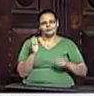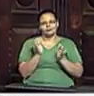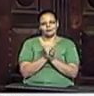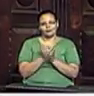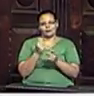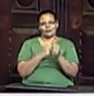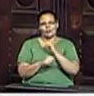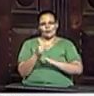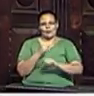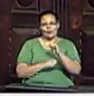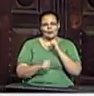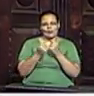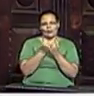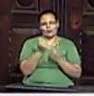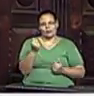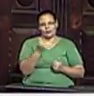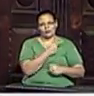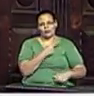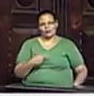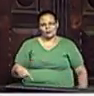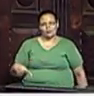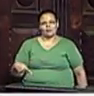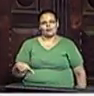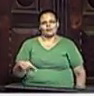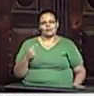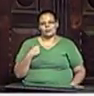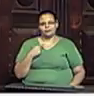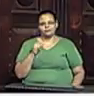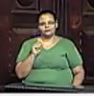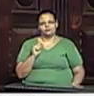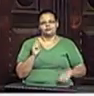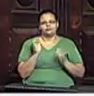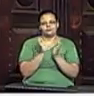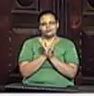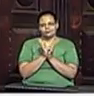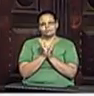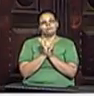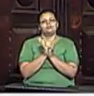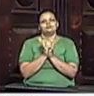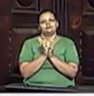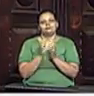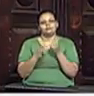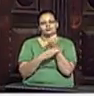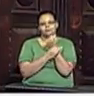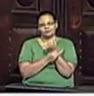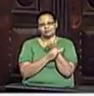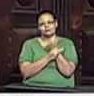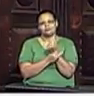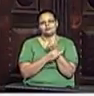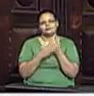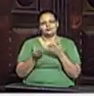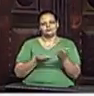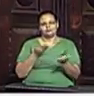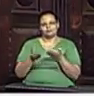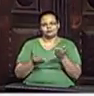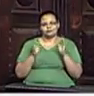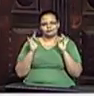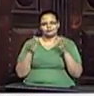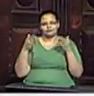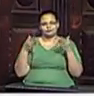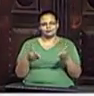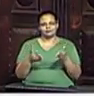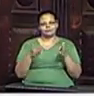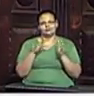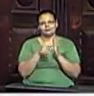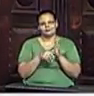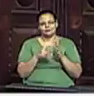sou vice-presidente, concordou em realizar uma audiência pública com a Comissão de Segurança para tratar especificamente do roubo